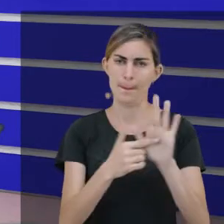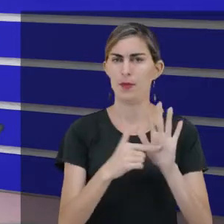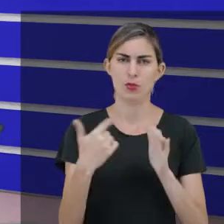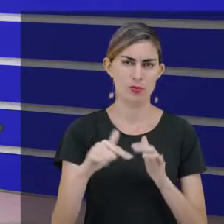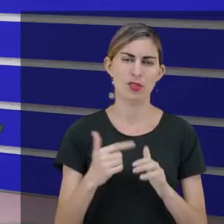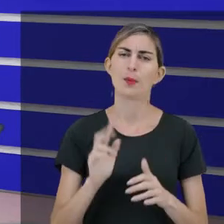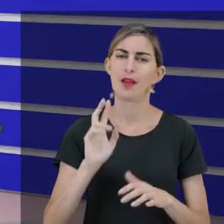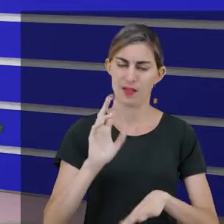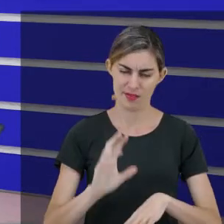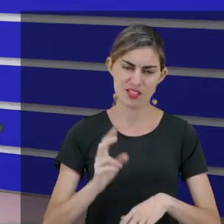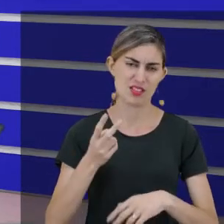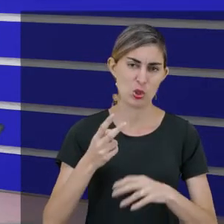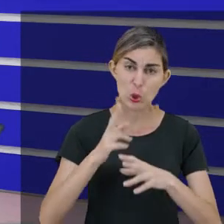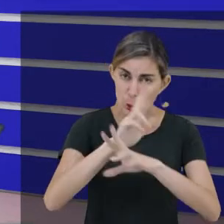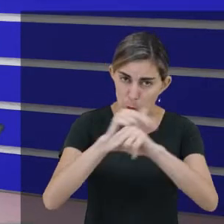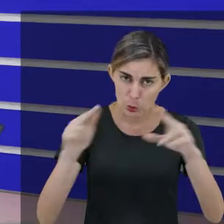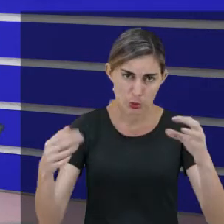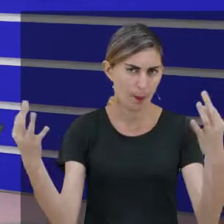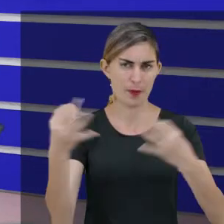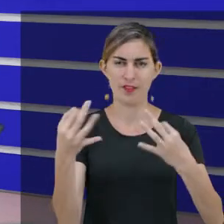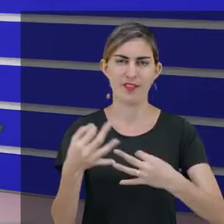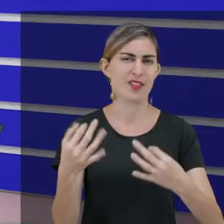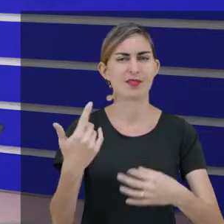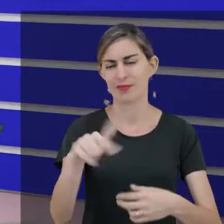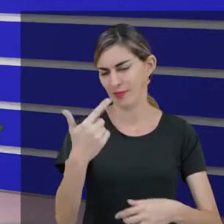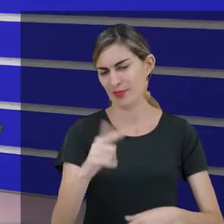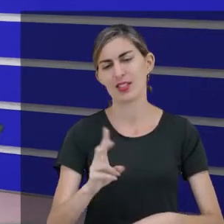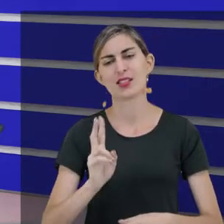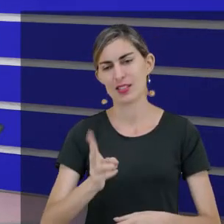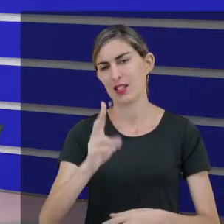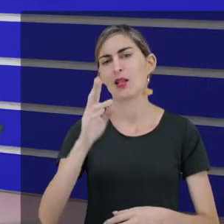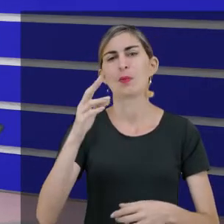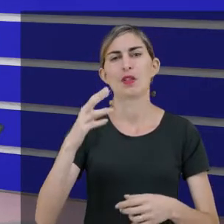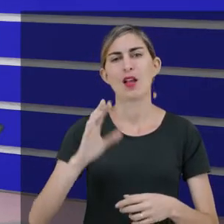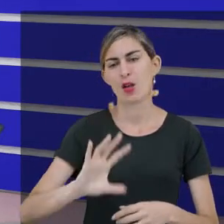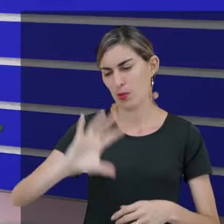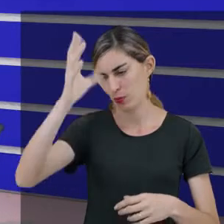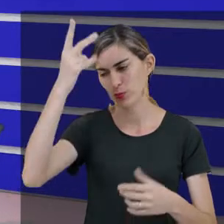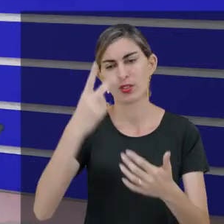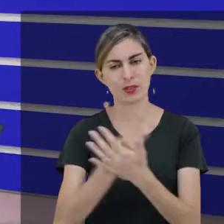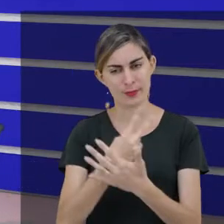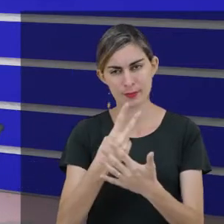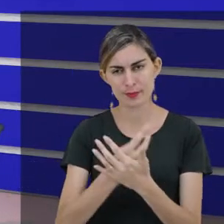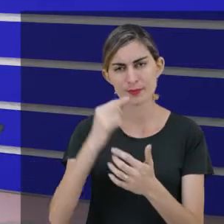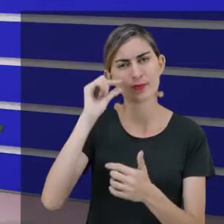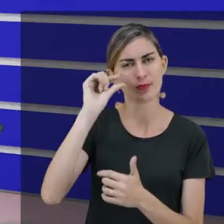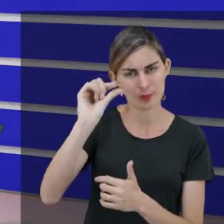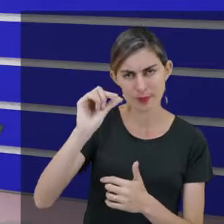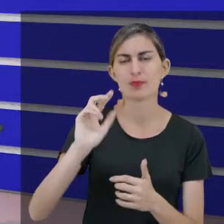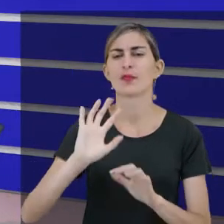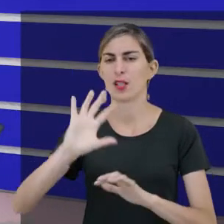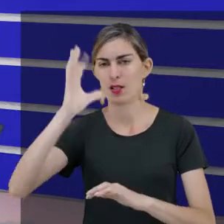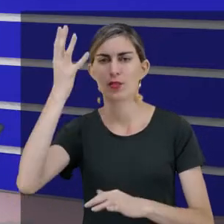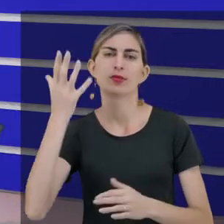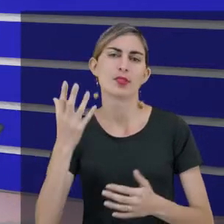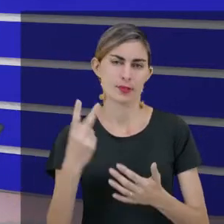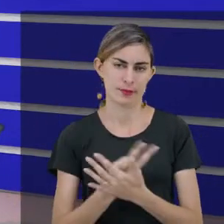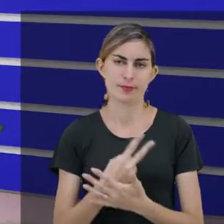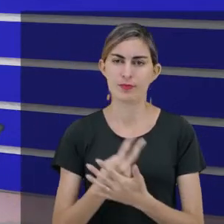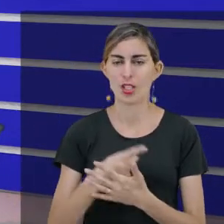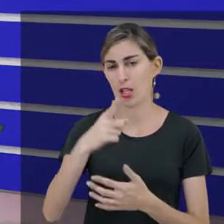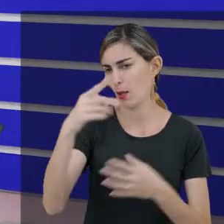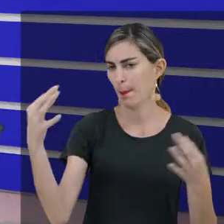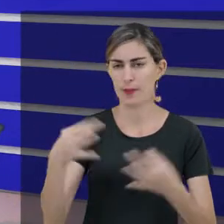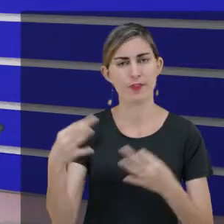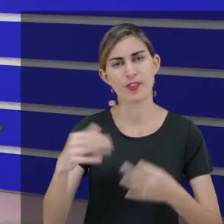não conformidade ela vai ocorrer. A ISO jamais ela vai existir uma perfeição. O mercado ele convenciona muito. A empresa ISO ela é perfeita. Ela não